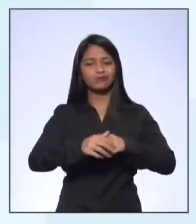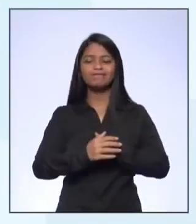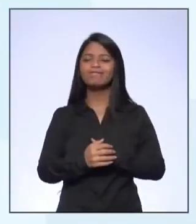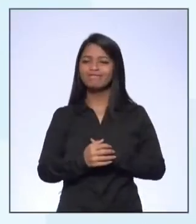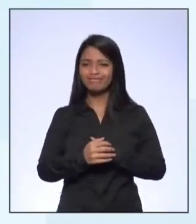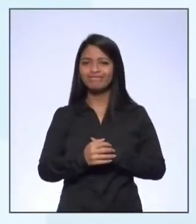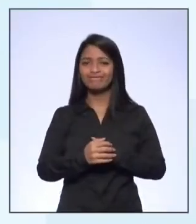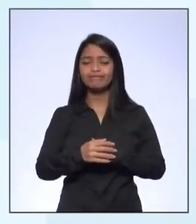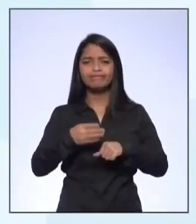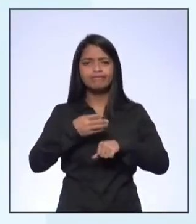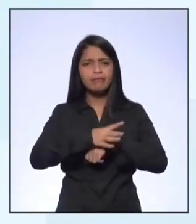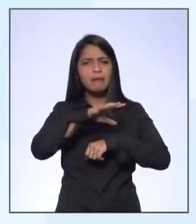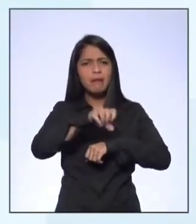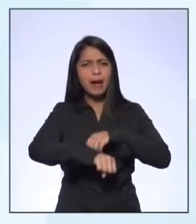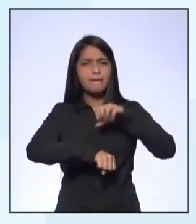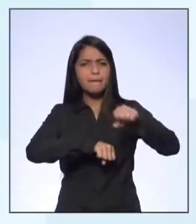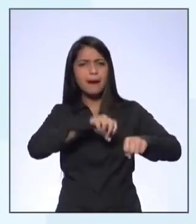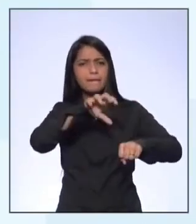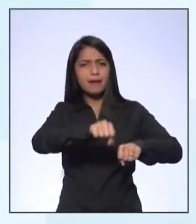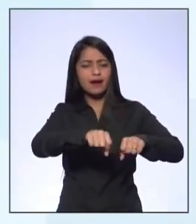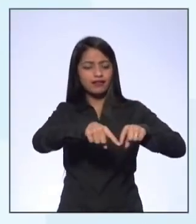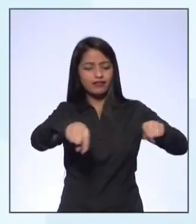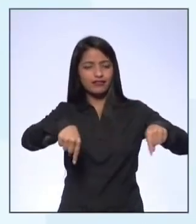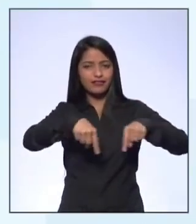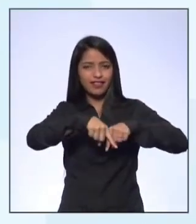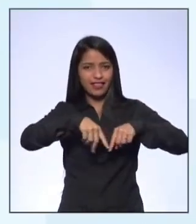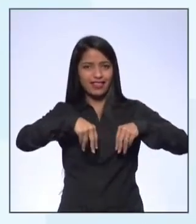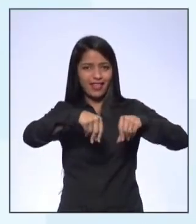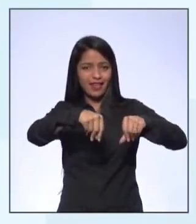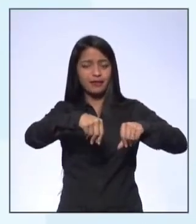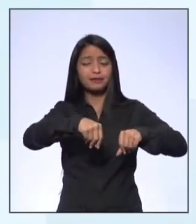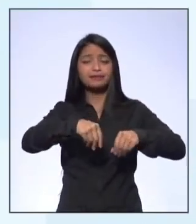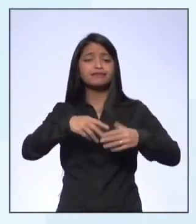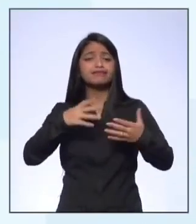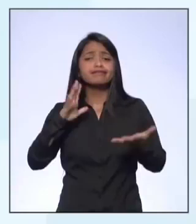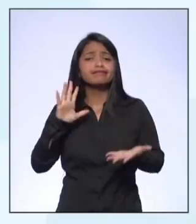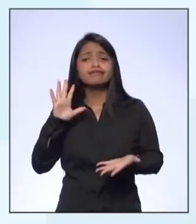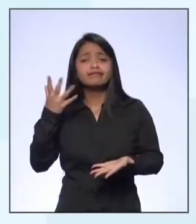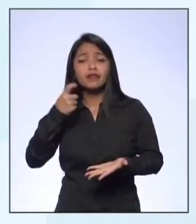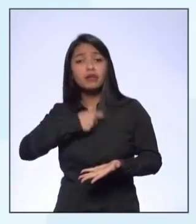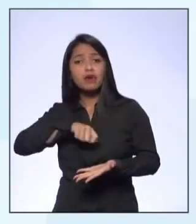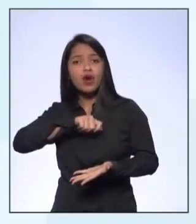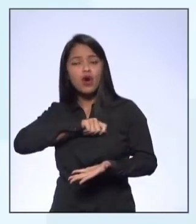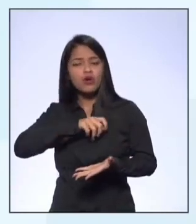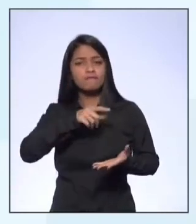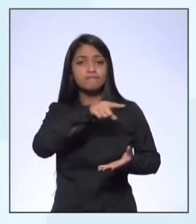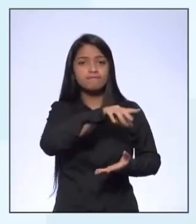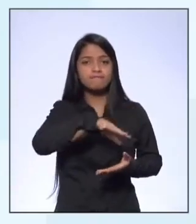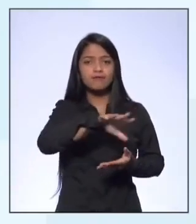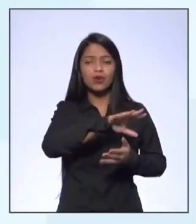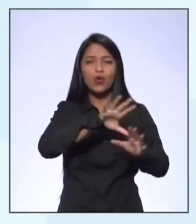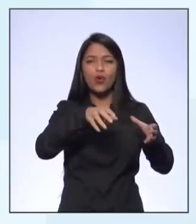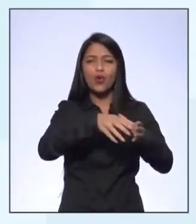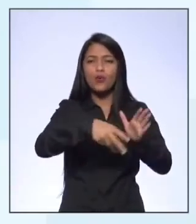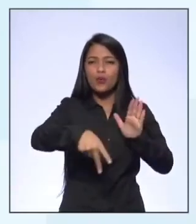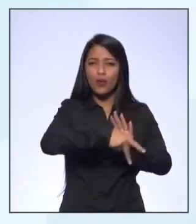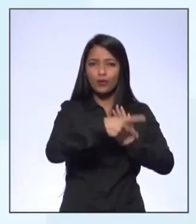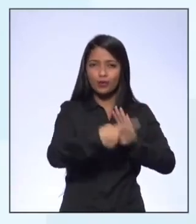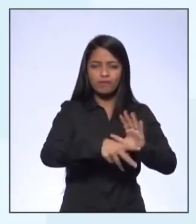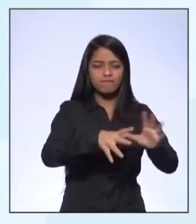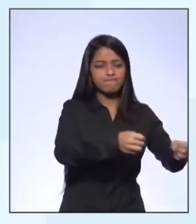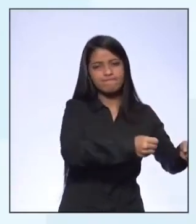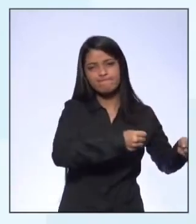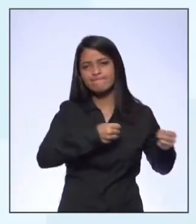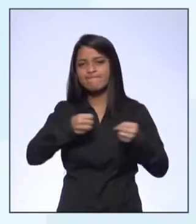processo de colonização e dominação do território, os espanhóis submeteram os nativos a trabalhos forçados